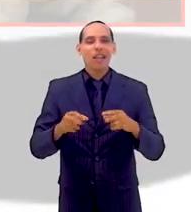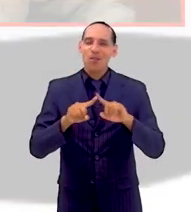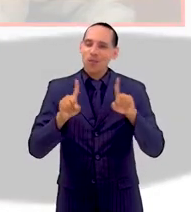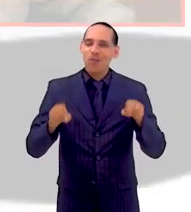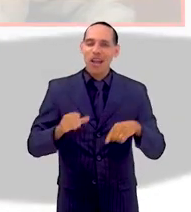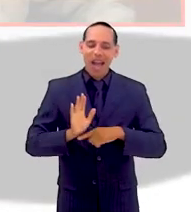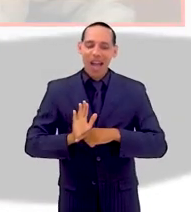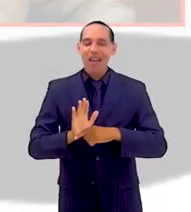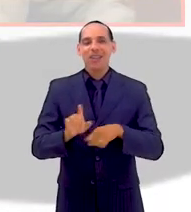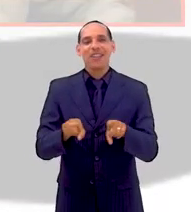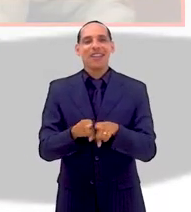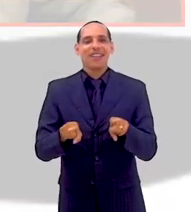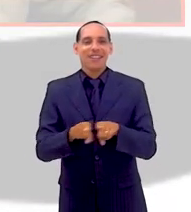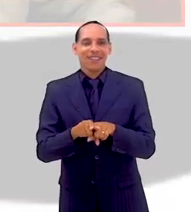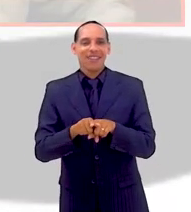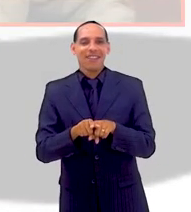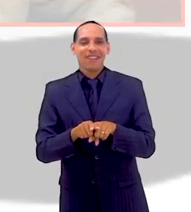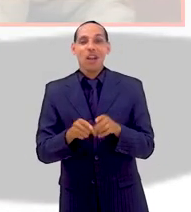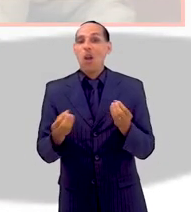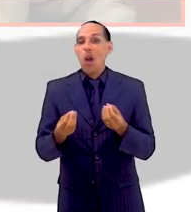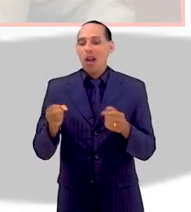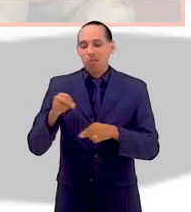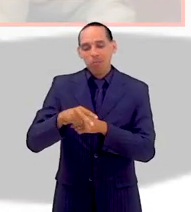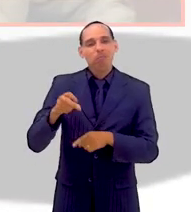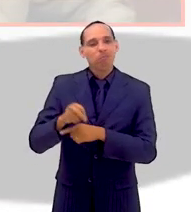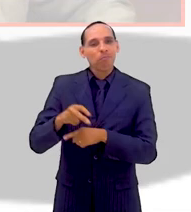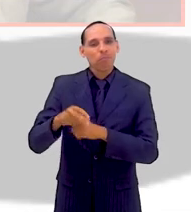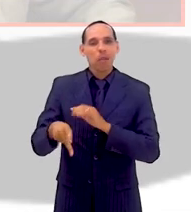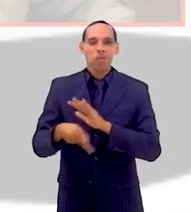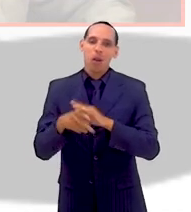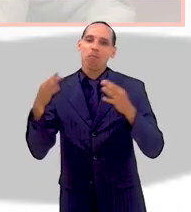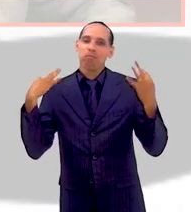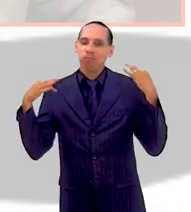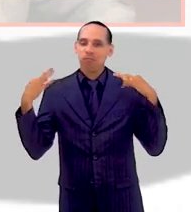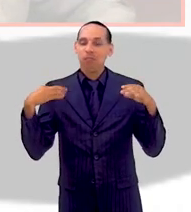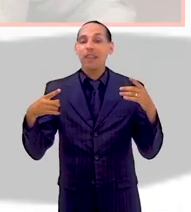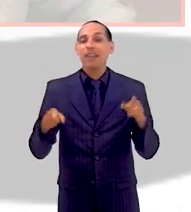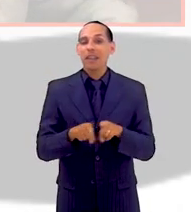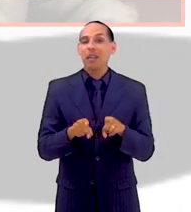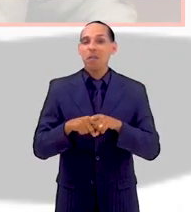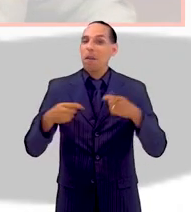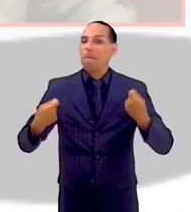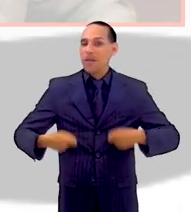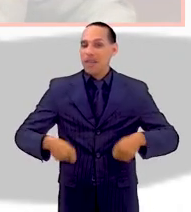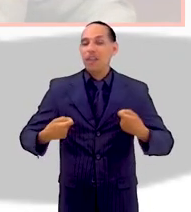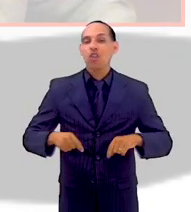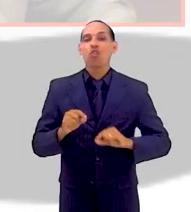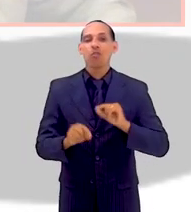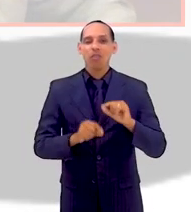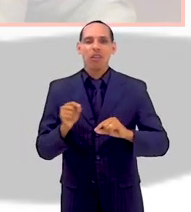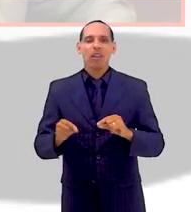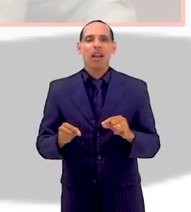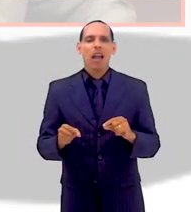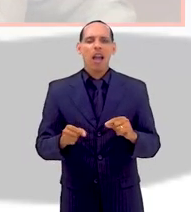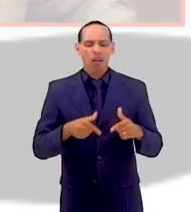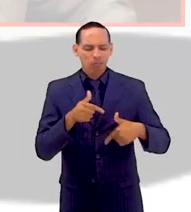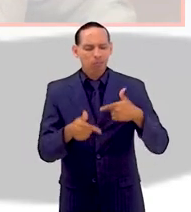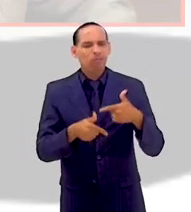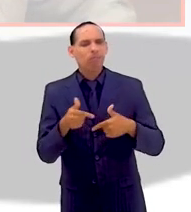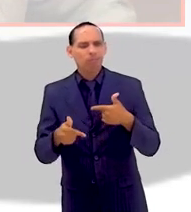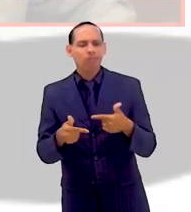gera, a partir da grande empregabilidade que o turismo tem, e que demanda, num primeiro momento, pelo menos nas funções